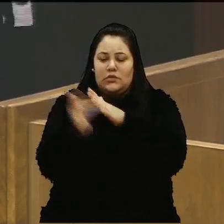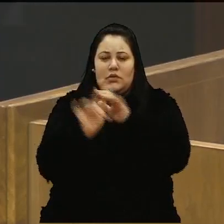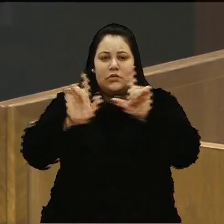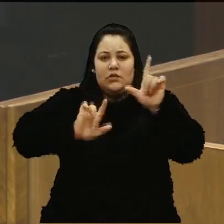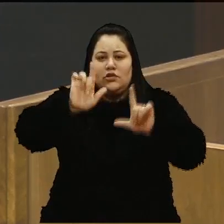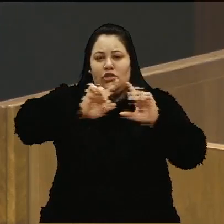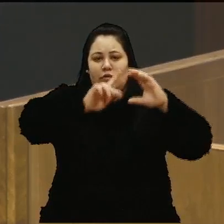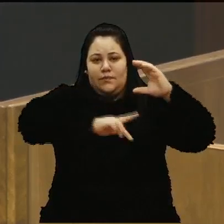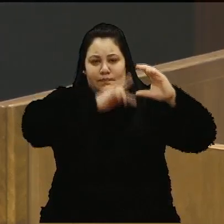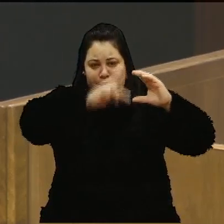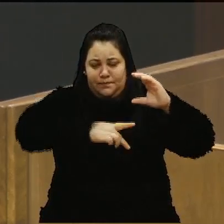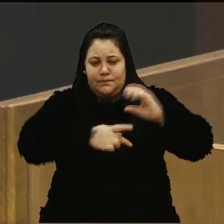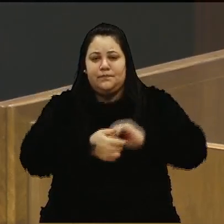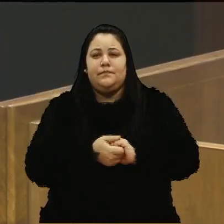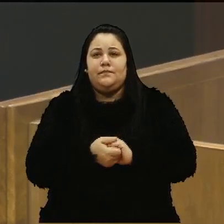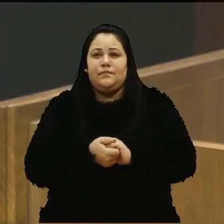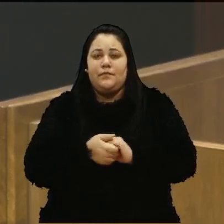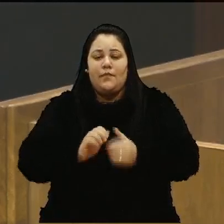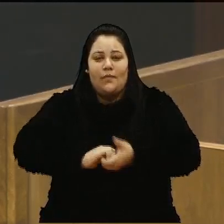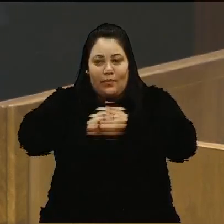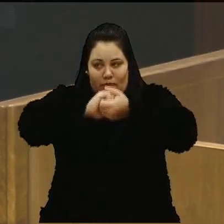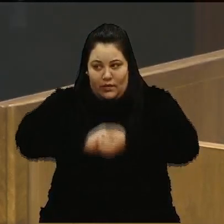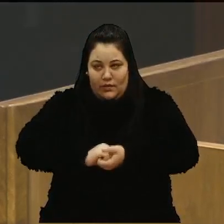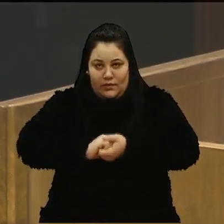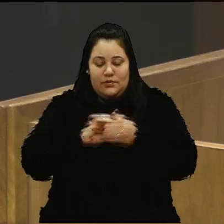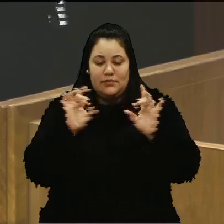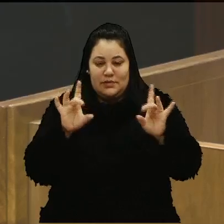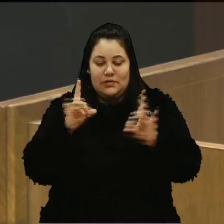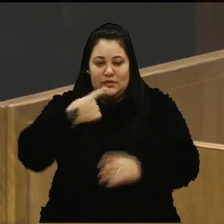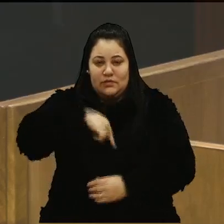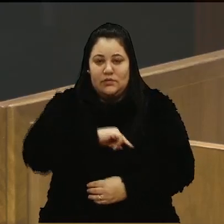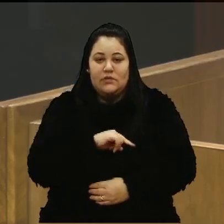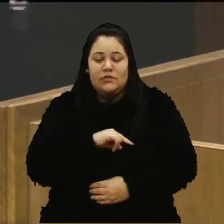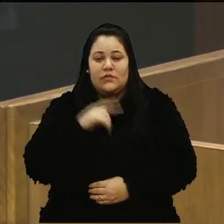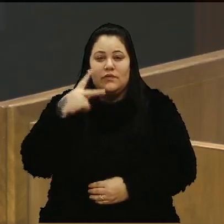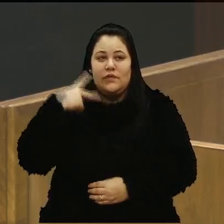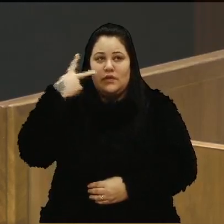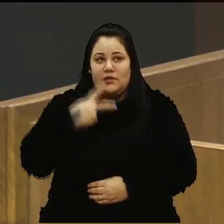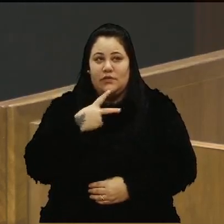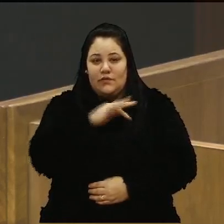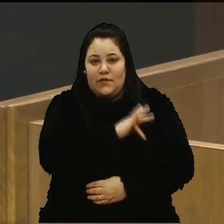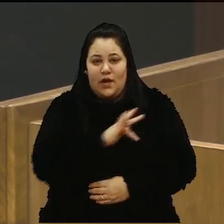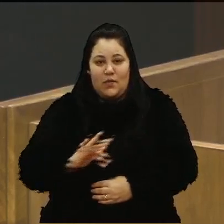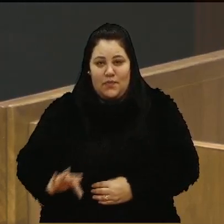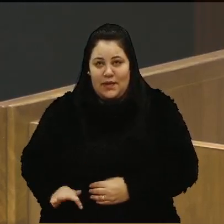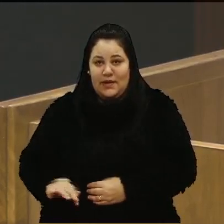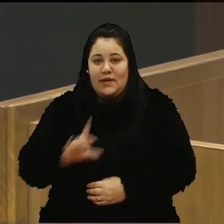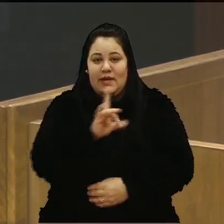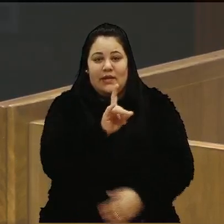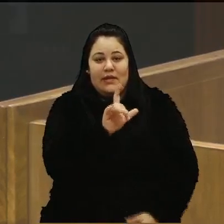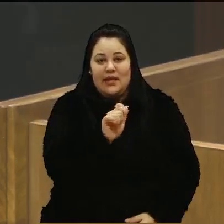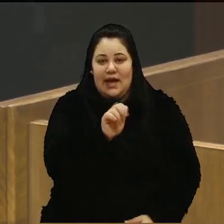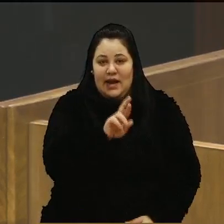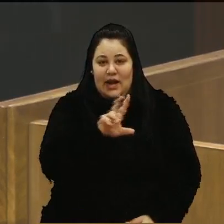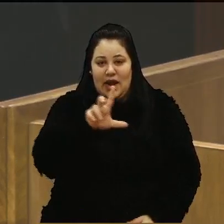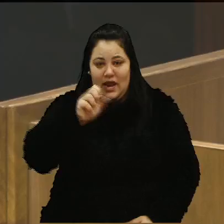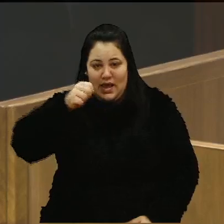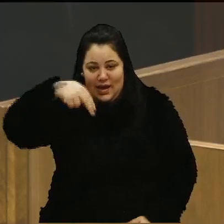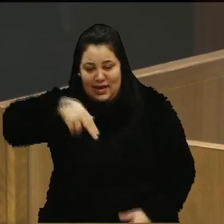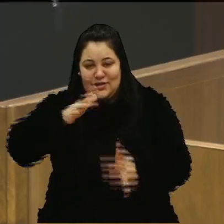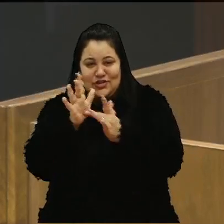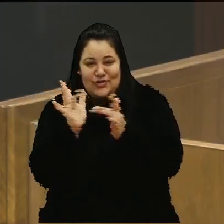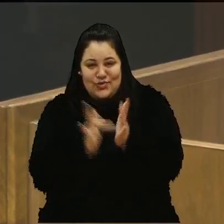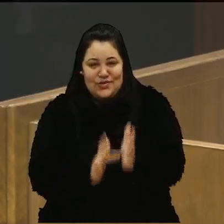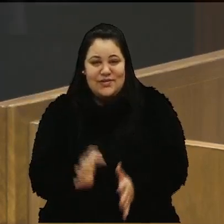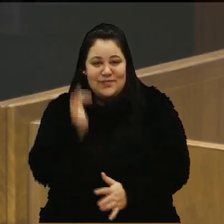Câmara, uma saudação especial ao nosso vereador de Farroupilha, Darlan de Jesus, que está aí, né, participando conosco